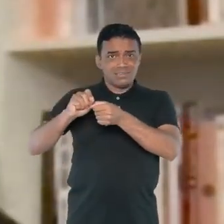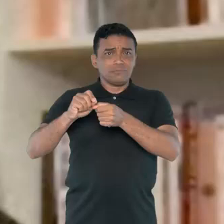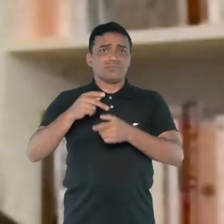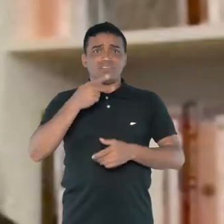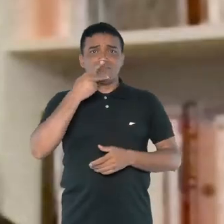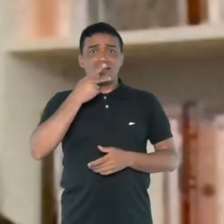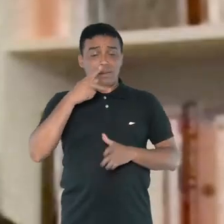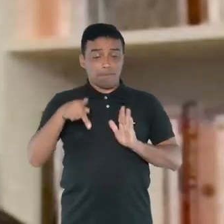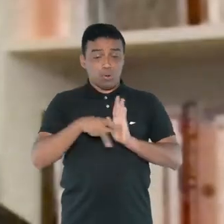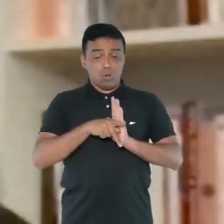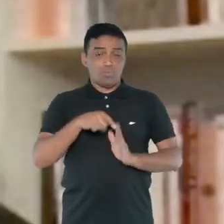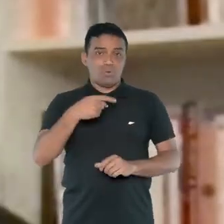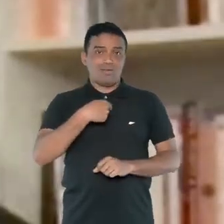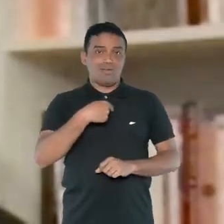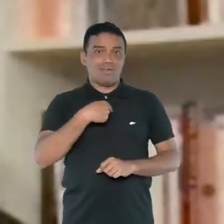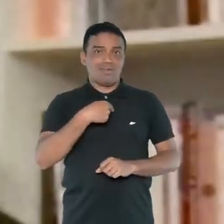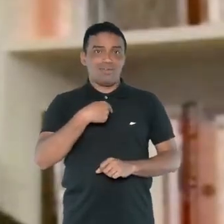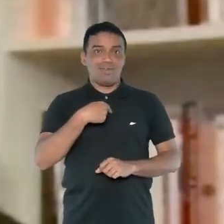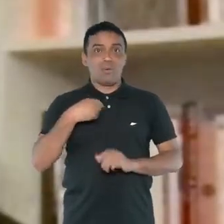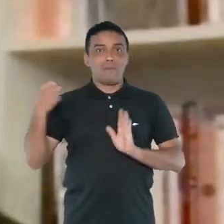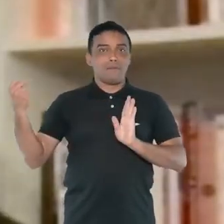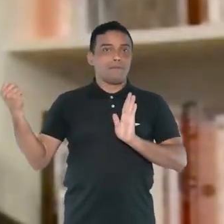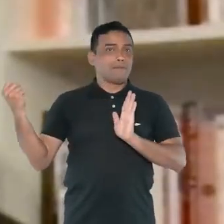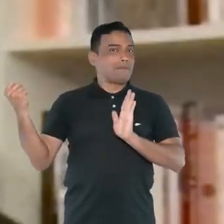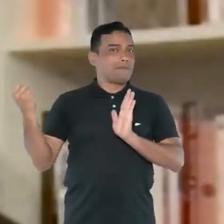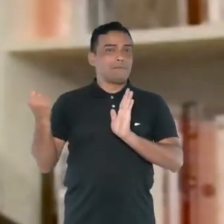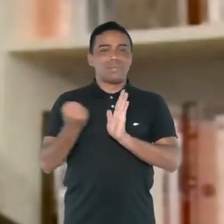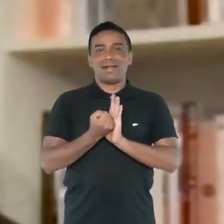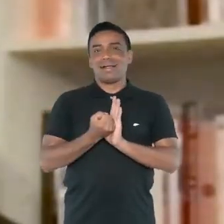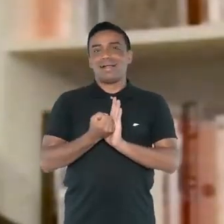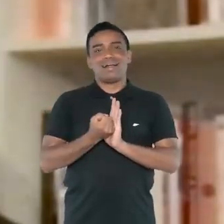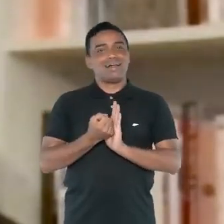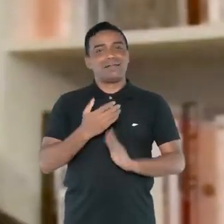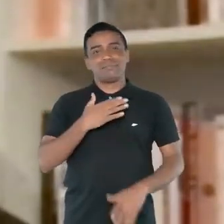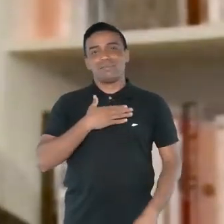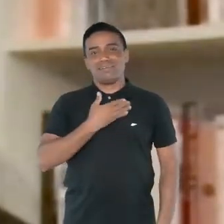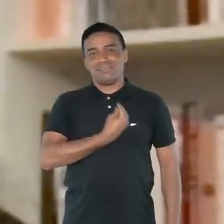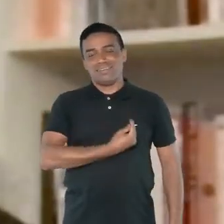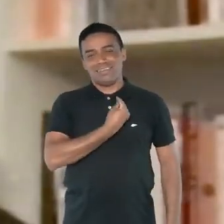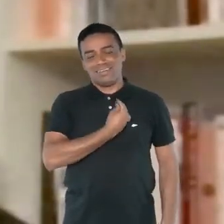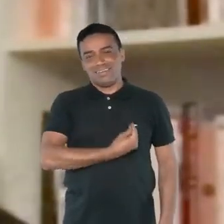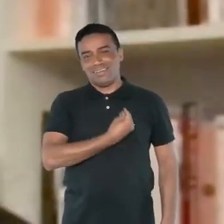lá sobre ele próprio haviam de marcar a minha identidade.